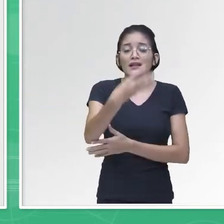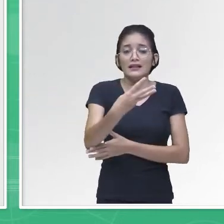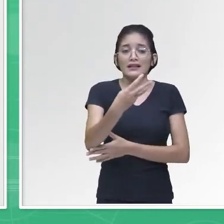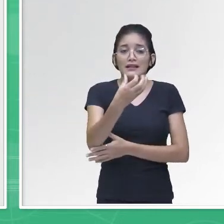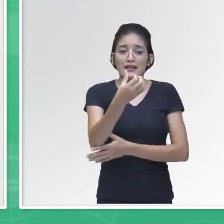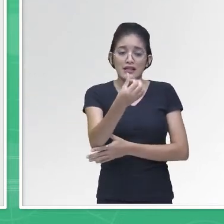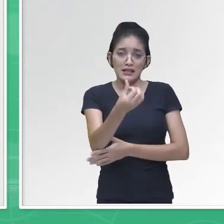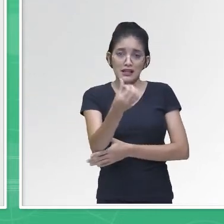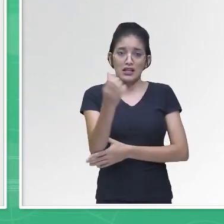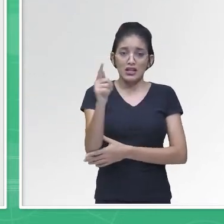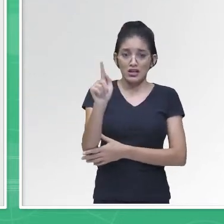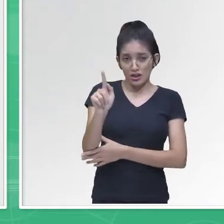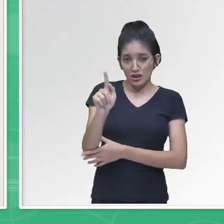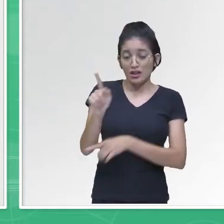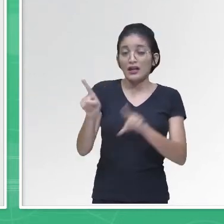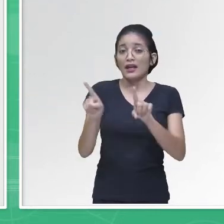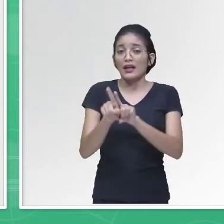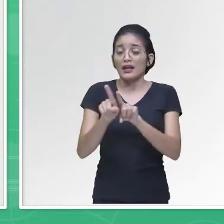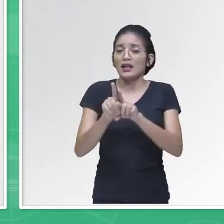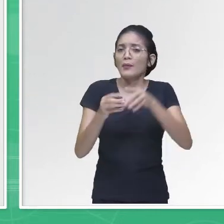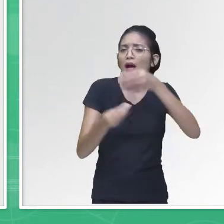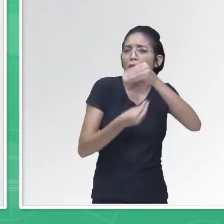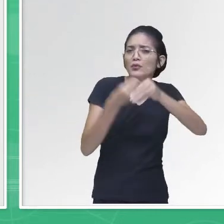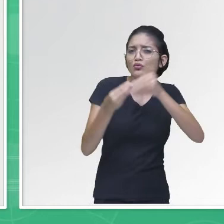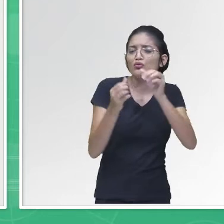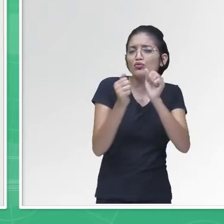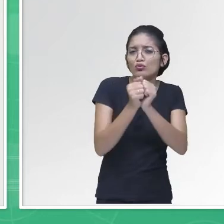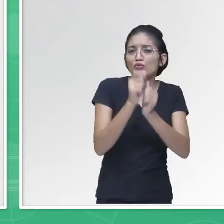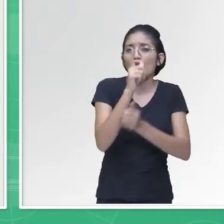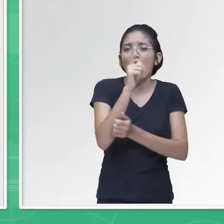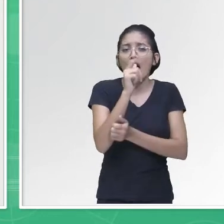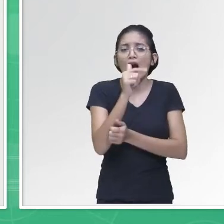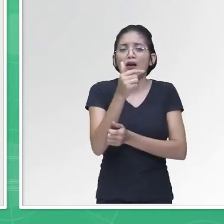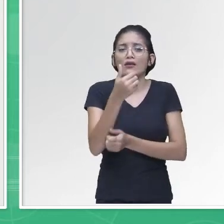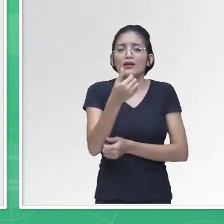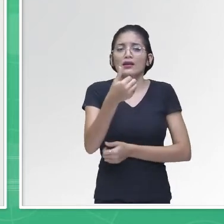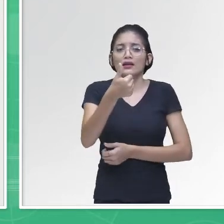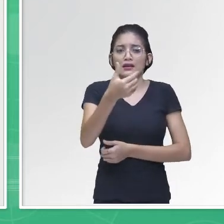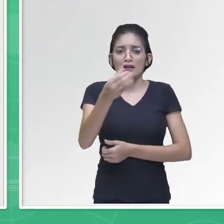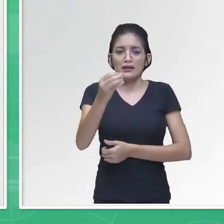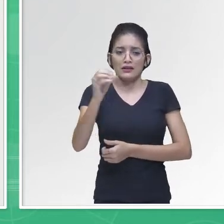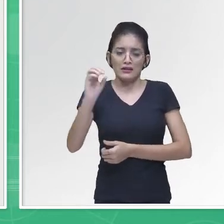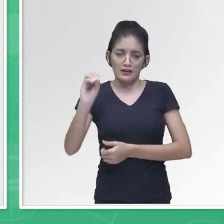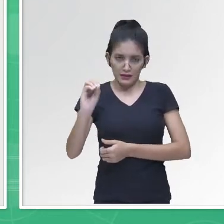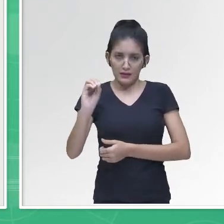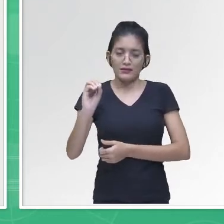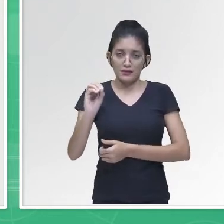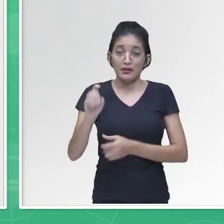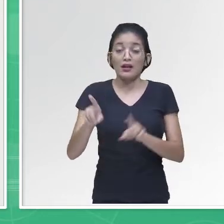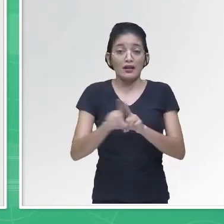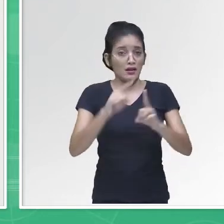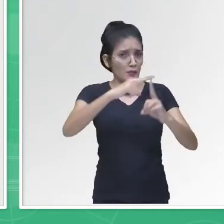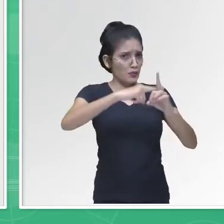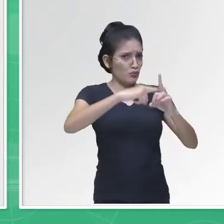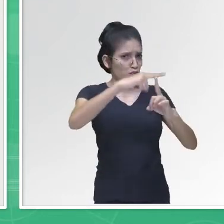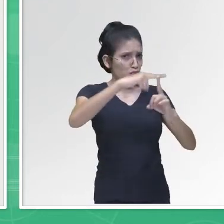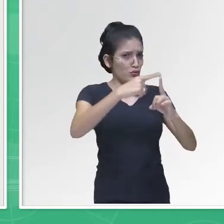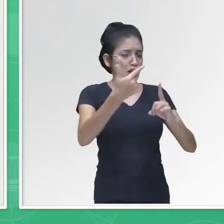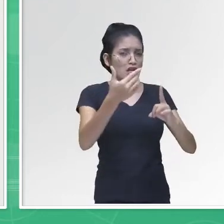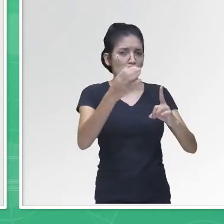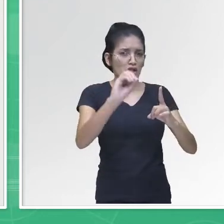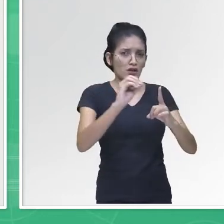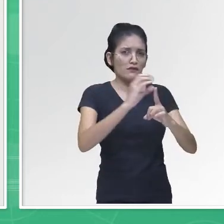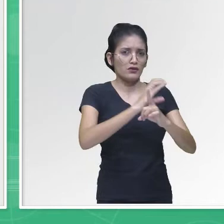gramas por 100 gramas de água a uma temperatura de 20 graus Celsius.